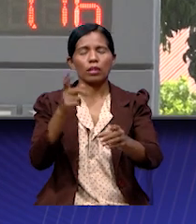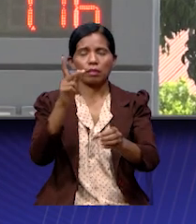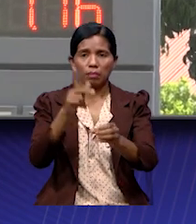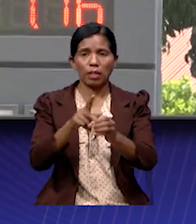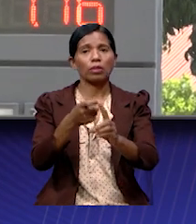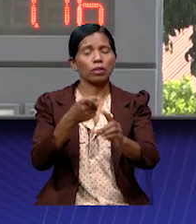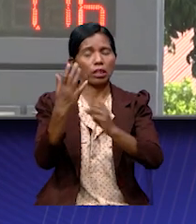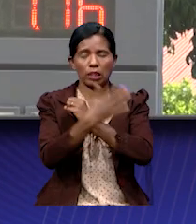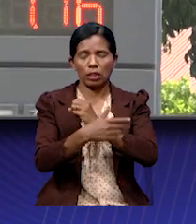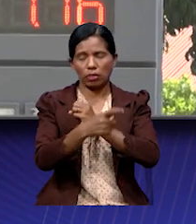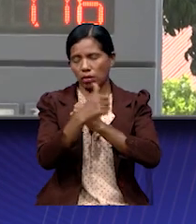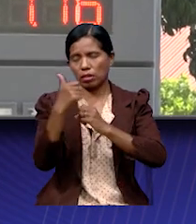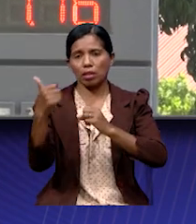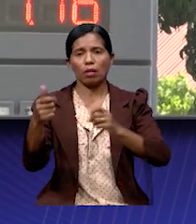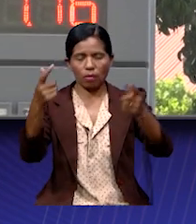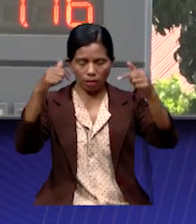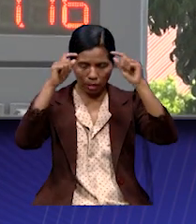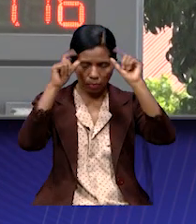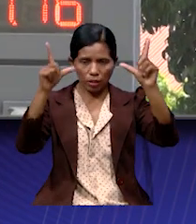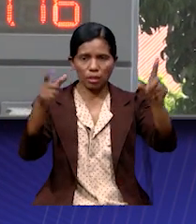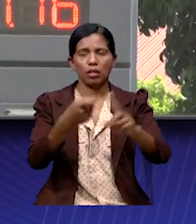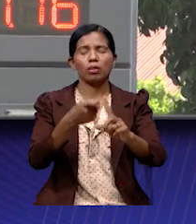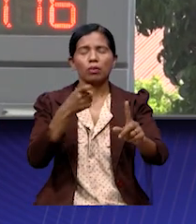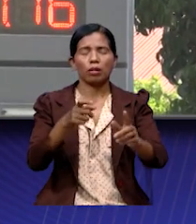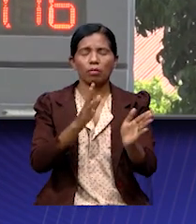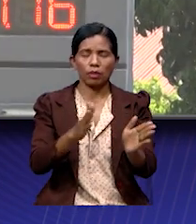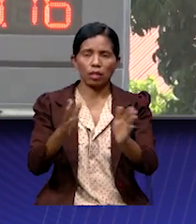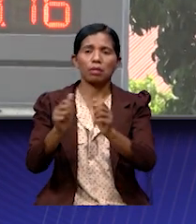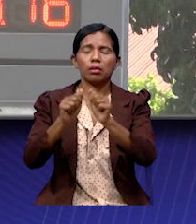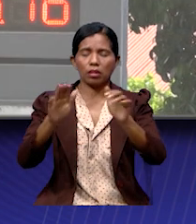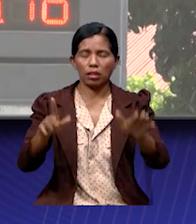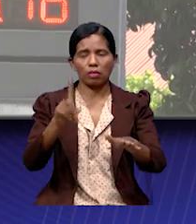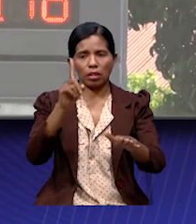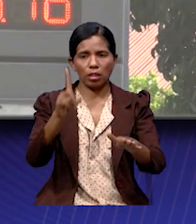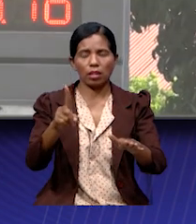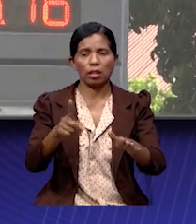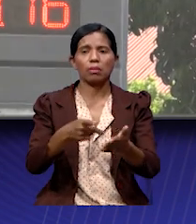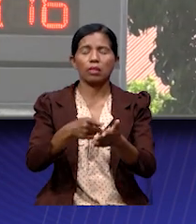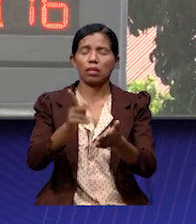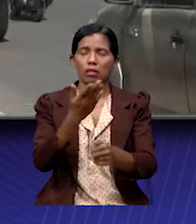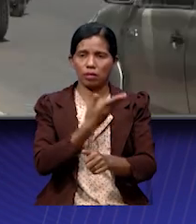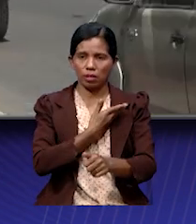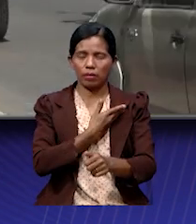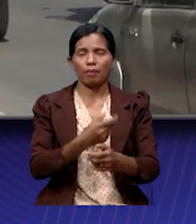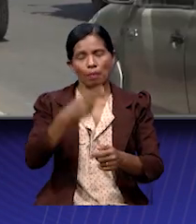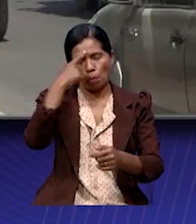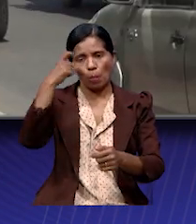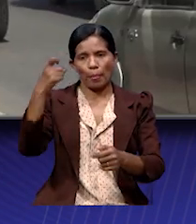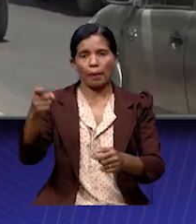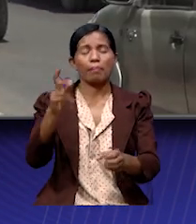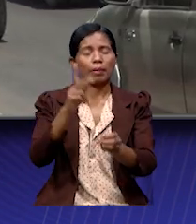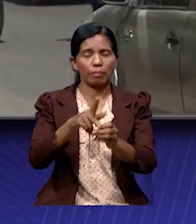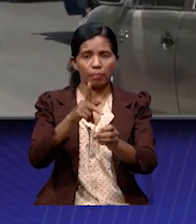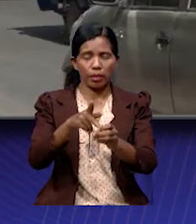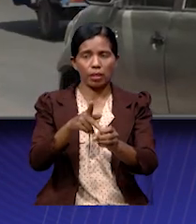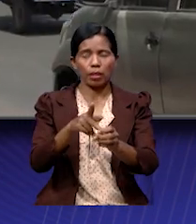Timor-Leste, li husi processo administração ida nebe bot na tong. Tamba operador supplier Mina Sira